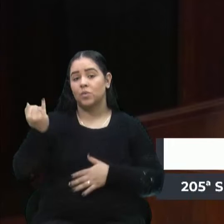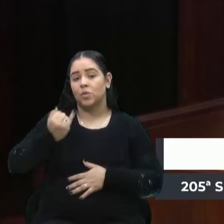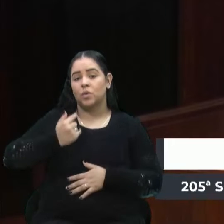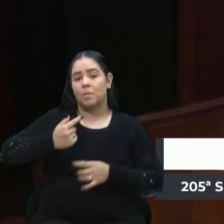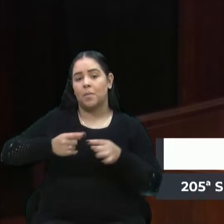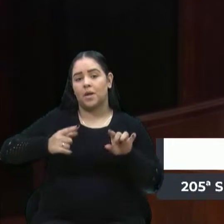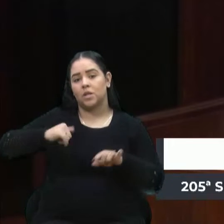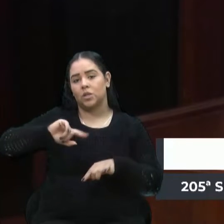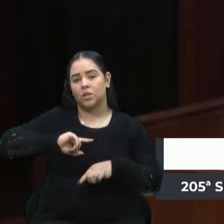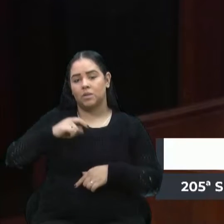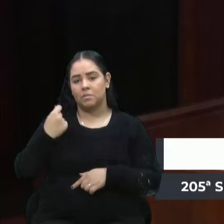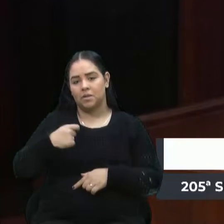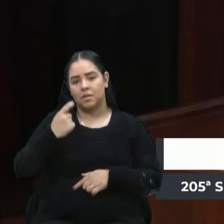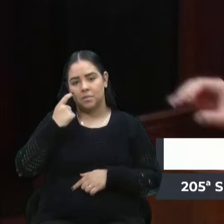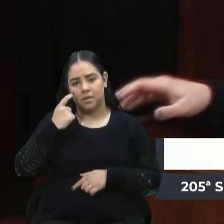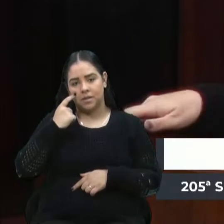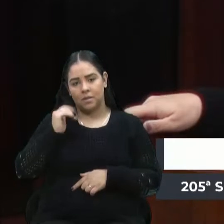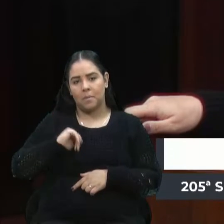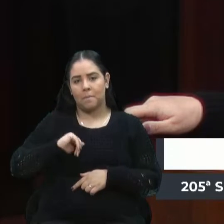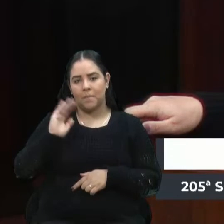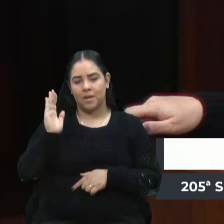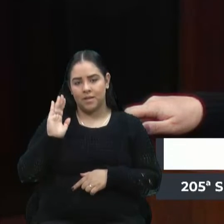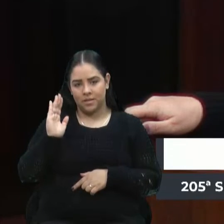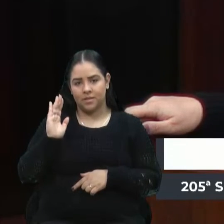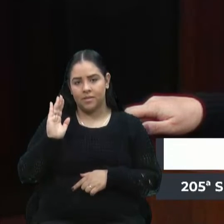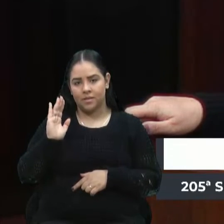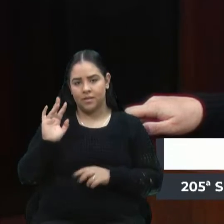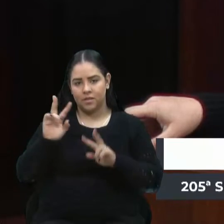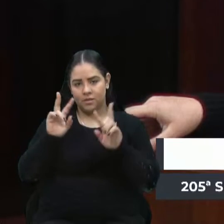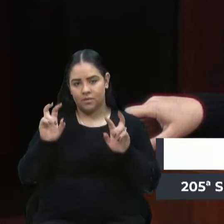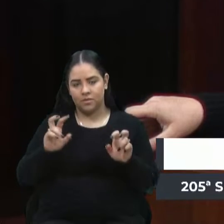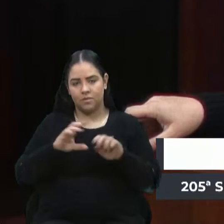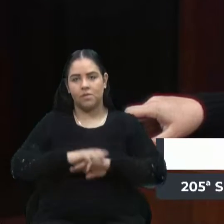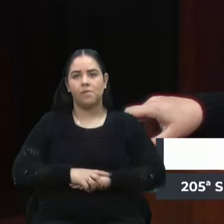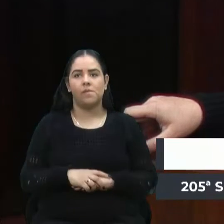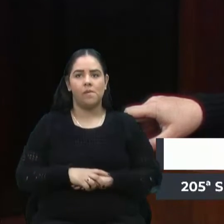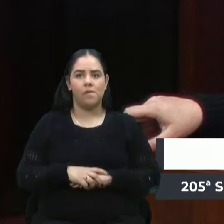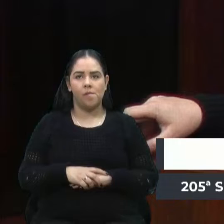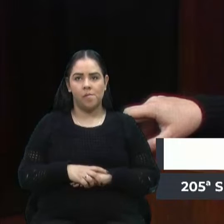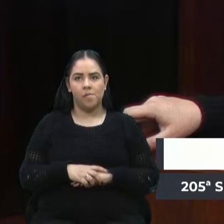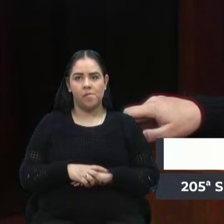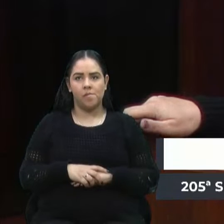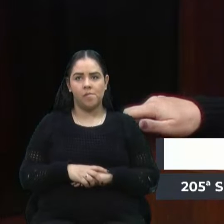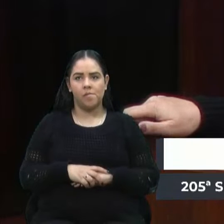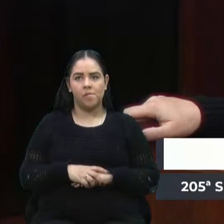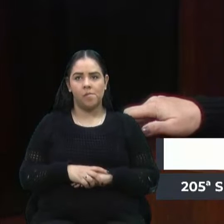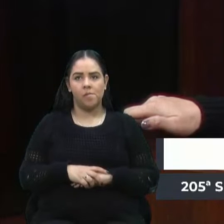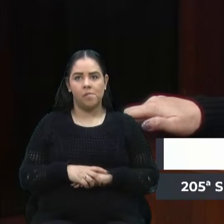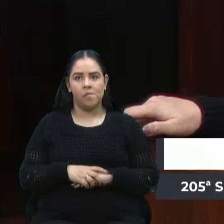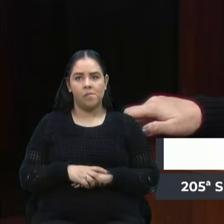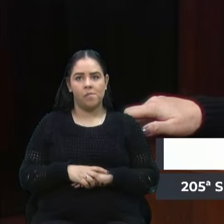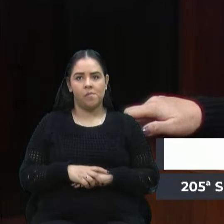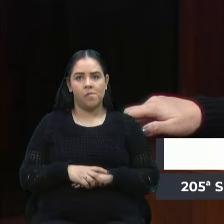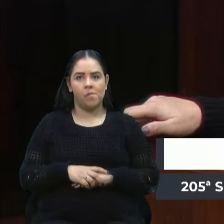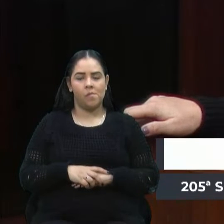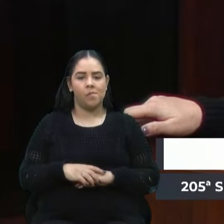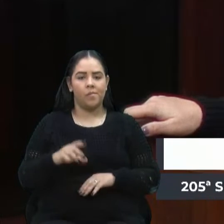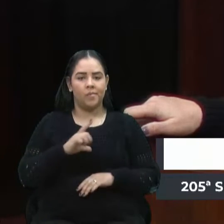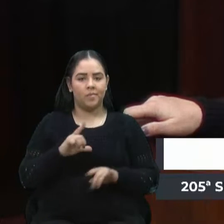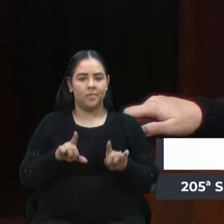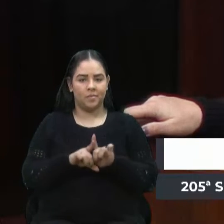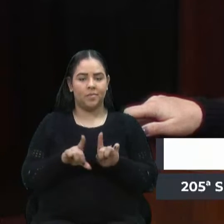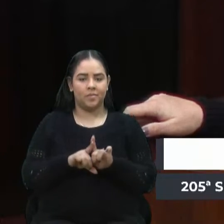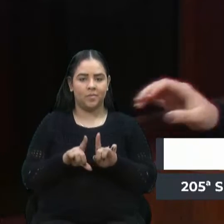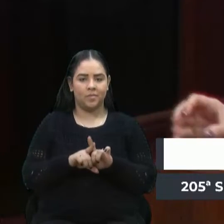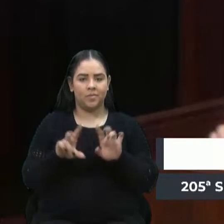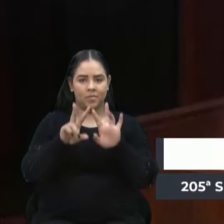em ampliar cada vez mais isso. Bom, eu quero falar de um tema que também foi importante, levantou